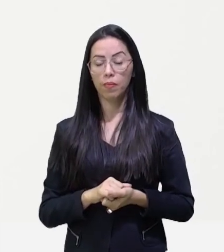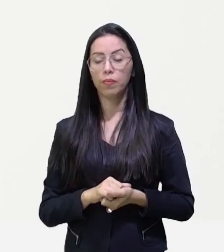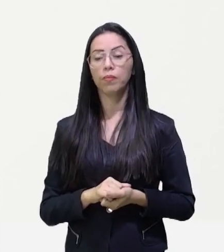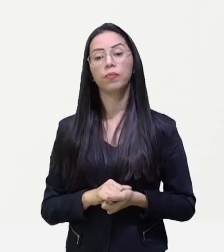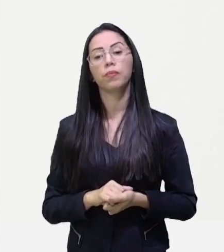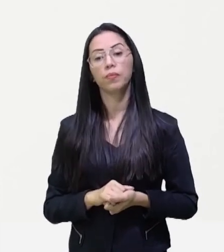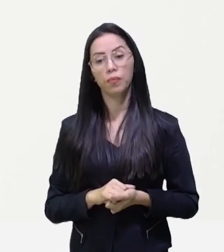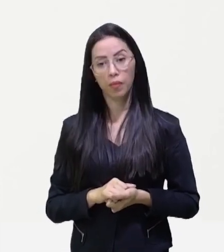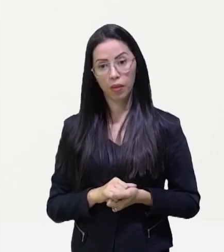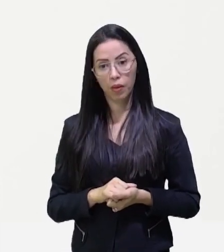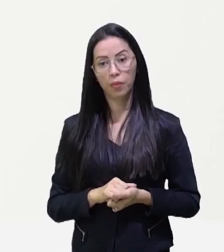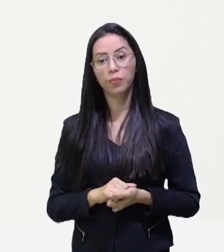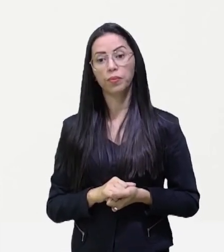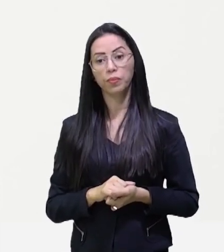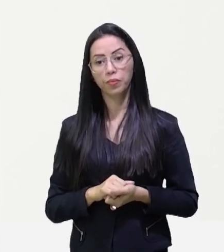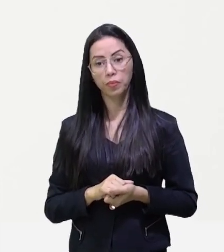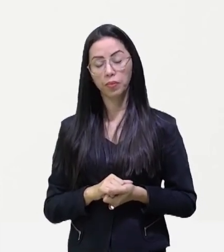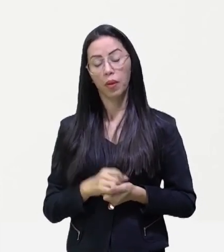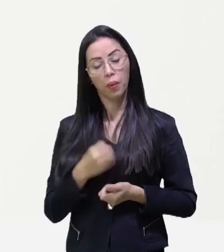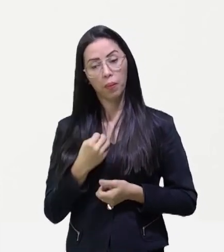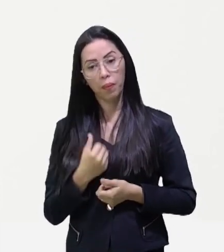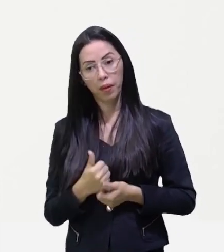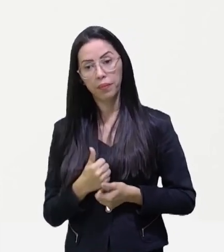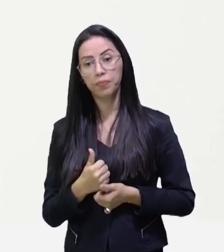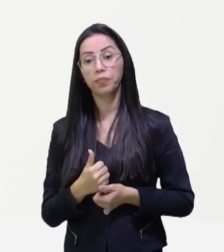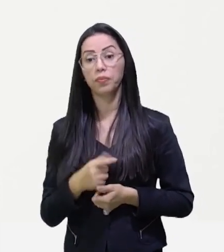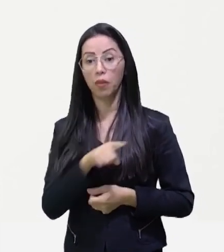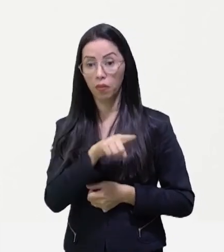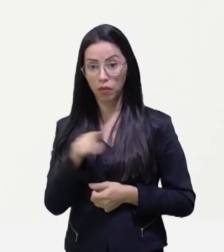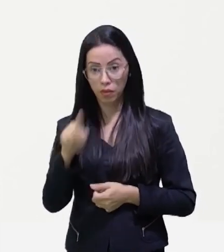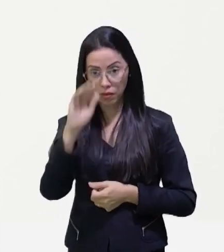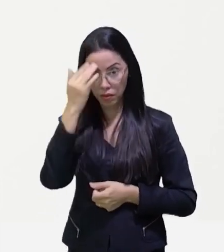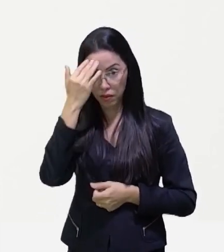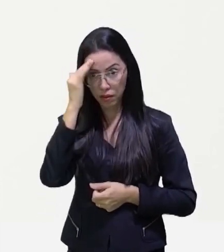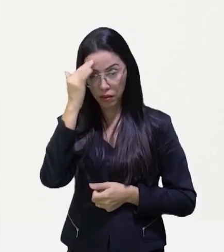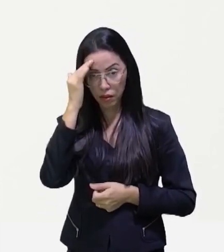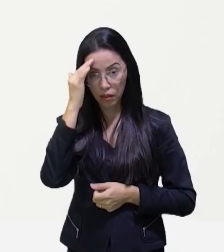Muito bem. Muito bem. Vocês entenderam?